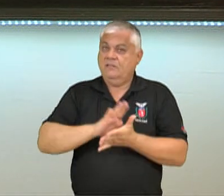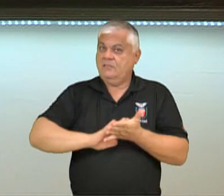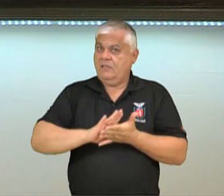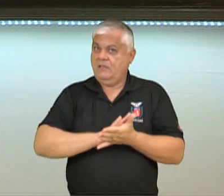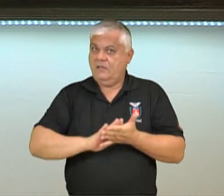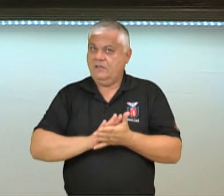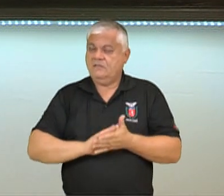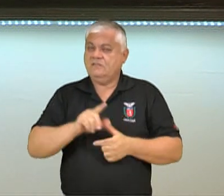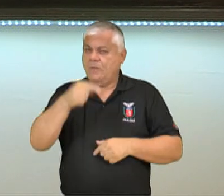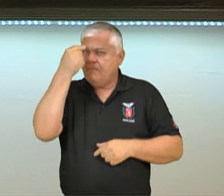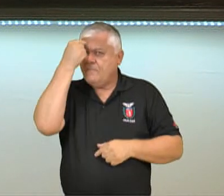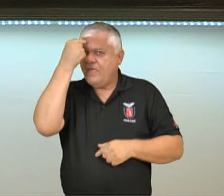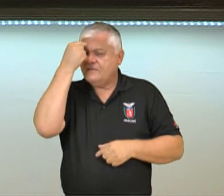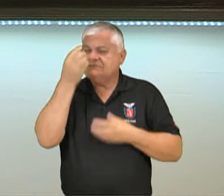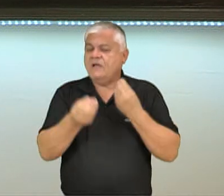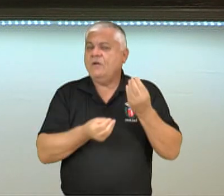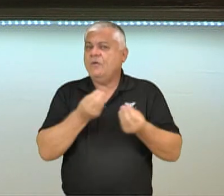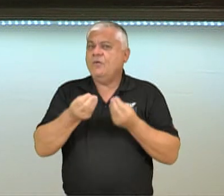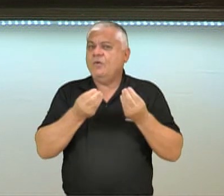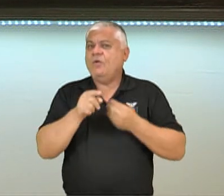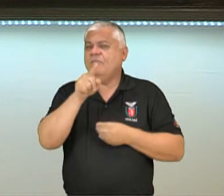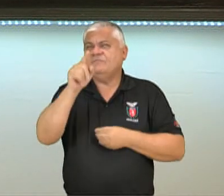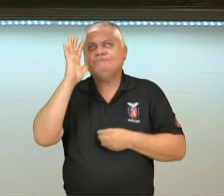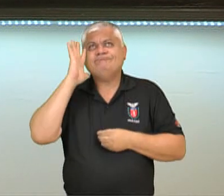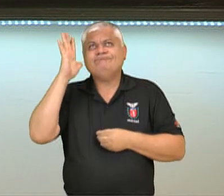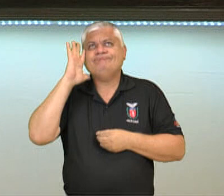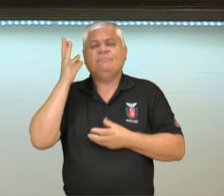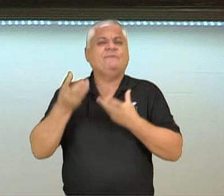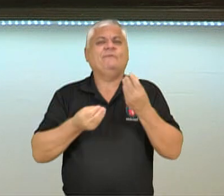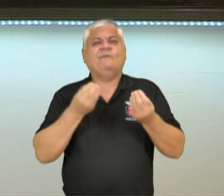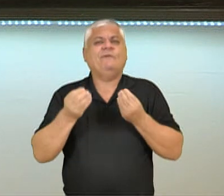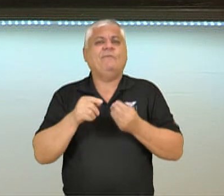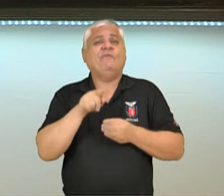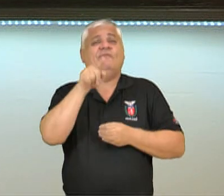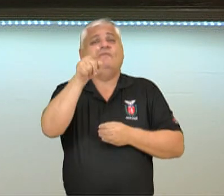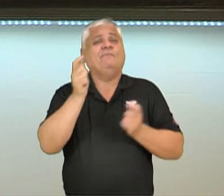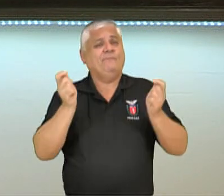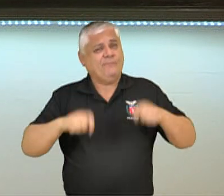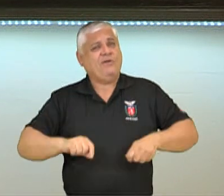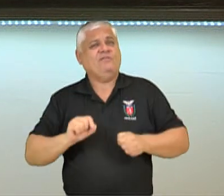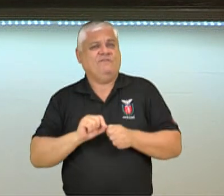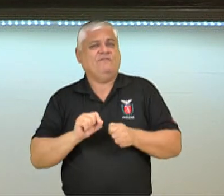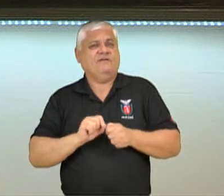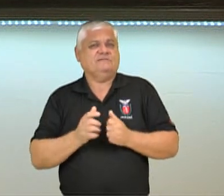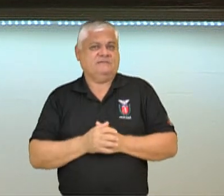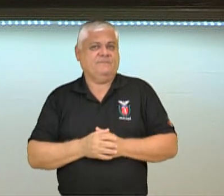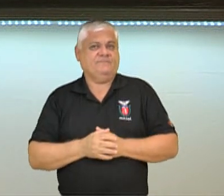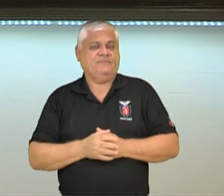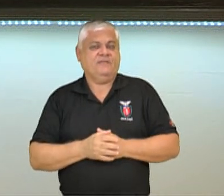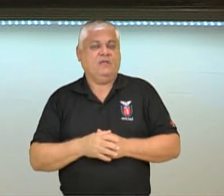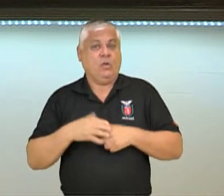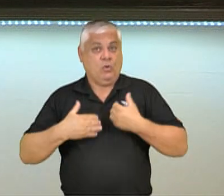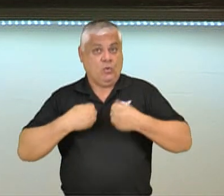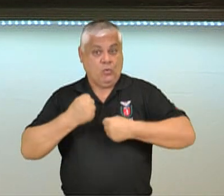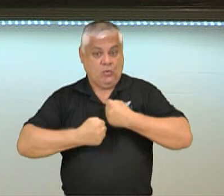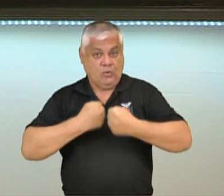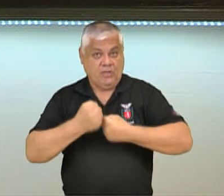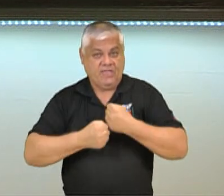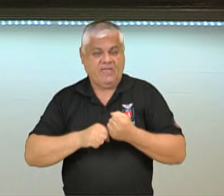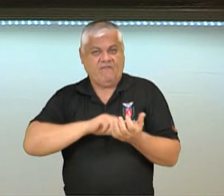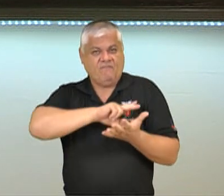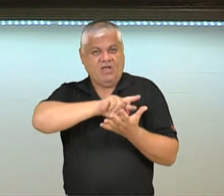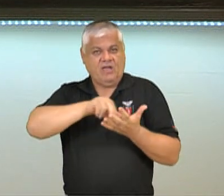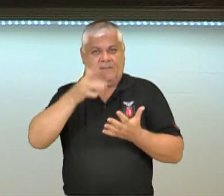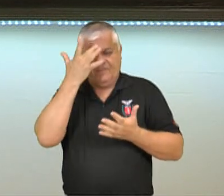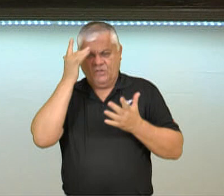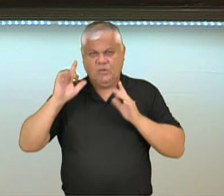natureza. Então, agora eu quero que você imagine aí, como será que isso pode ser possível? Uma corrida envolvendo várias